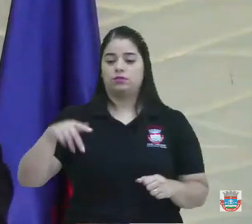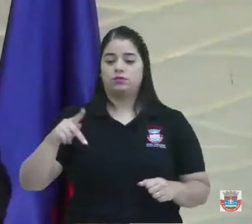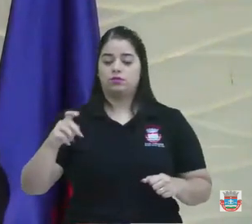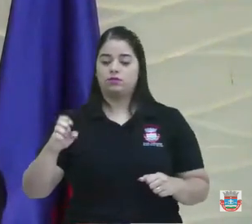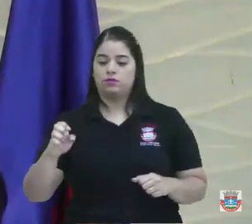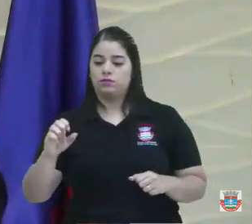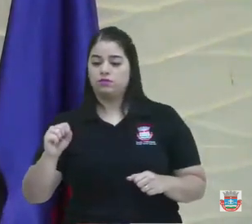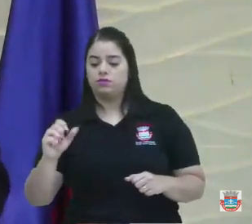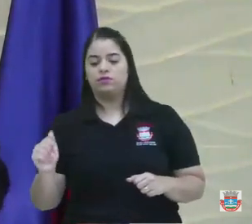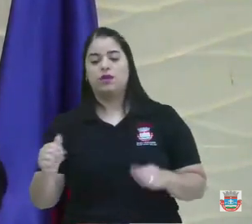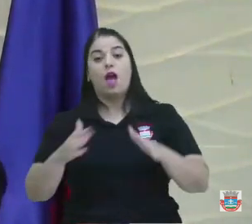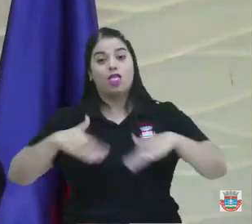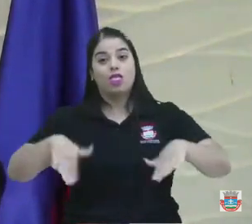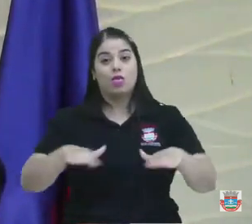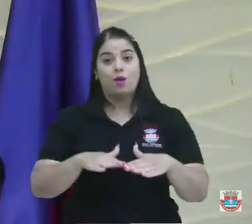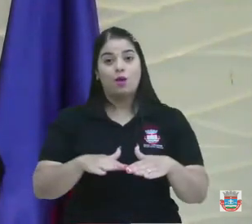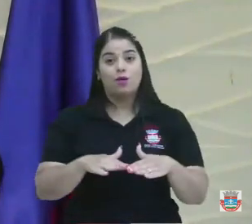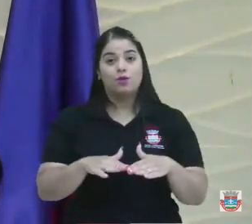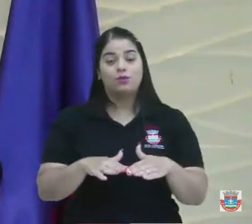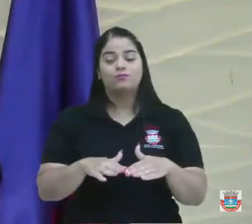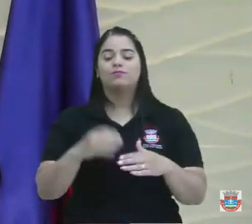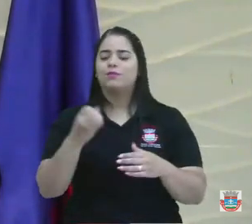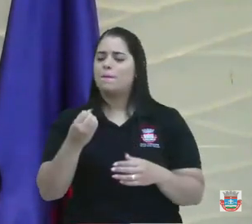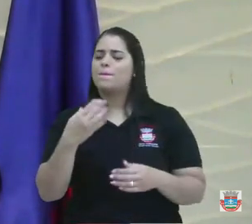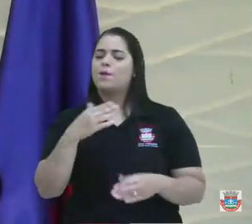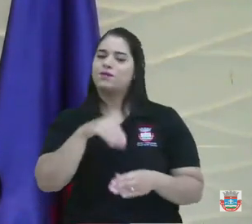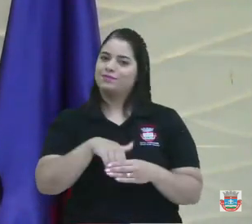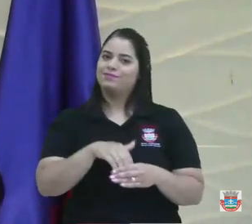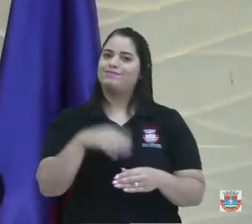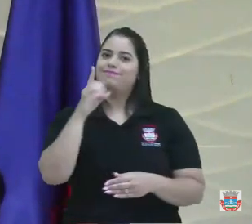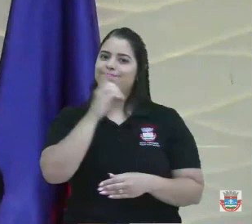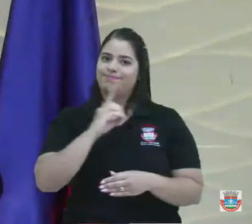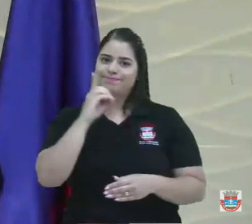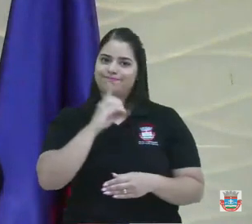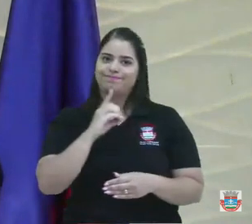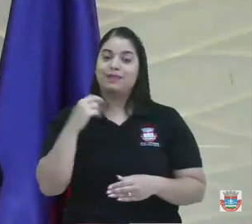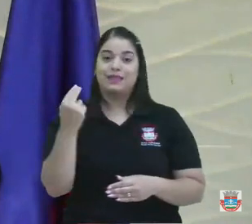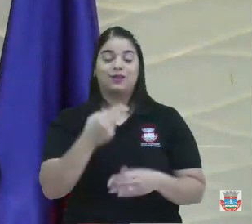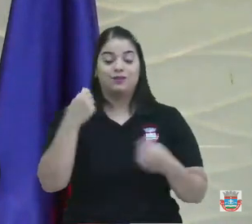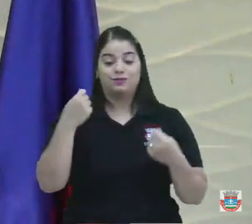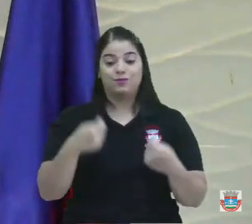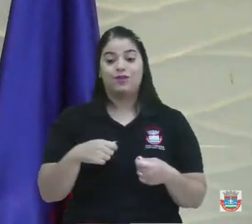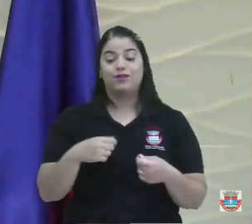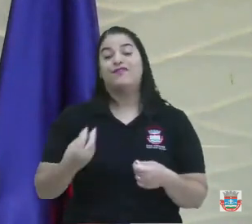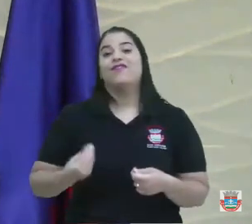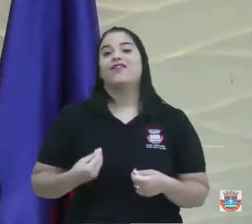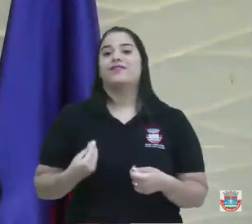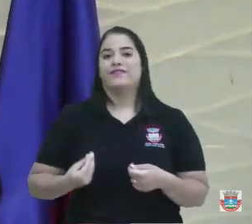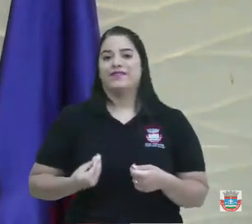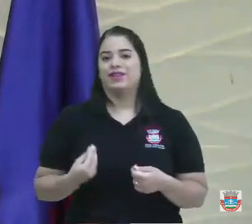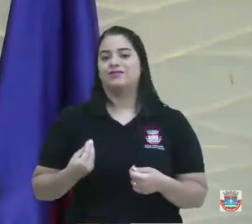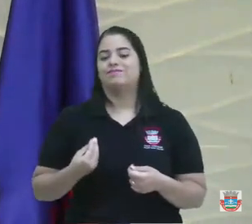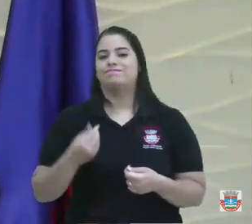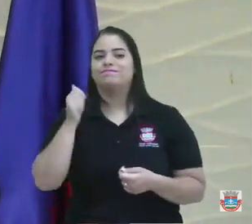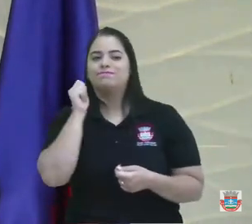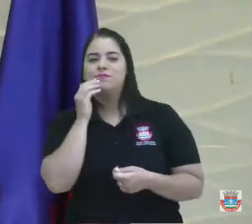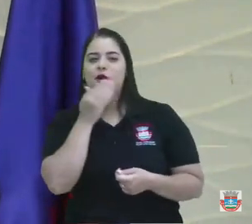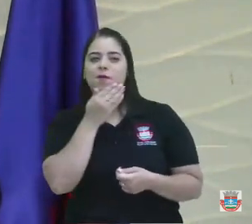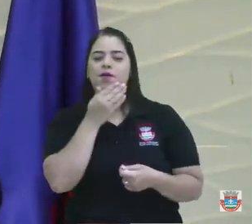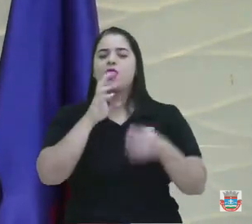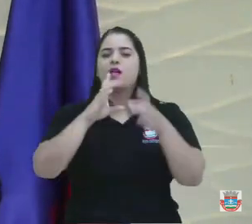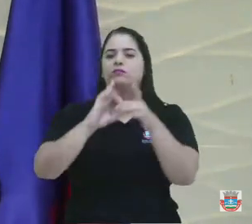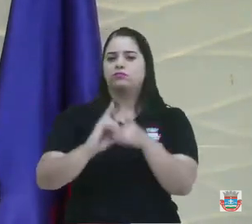despeço desejando a todos uma boa eleição no próximo domingo, que a gente possa vivenciar mais esse momento da